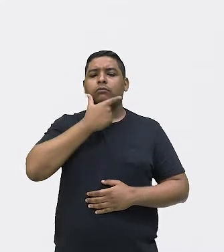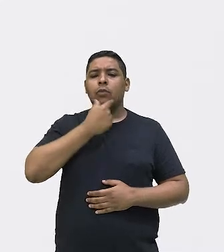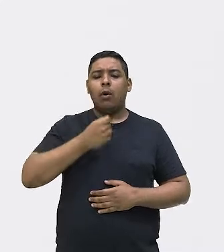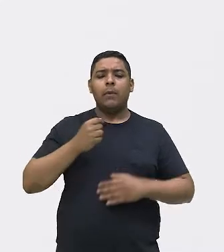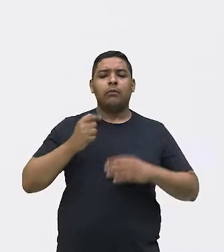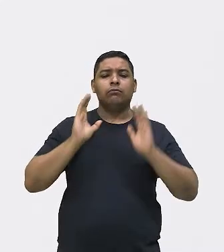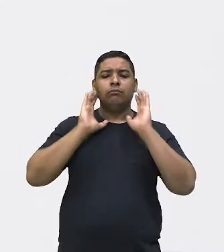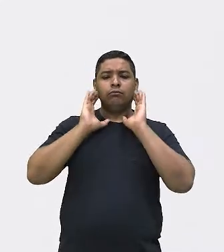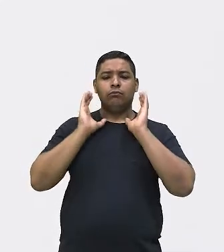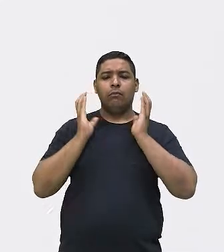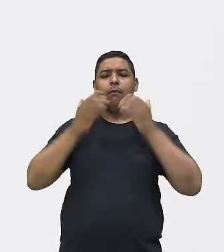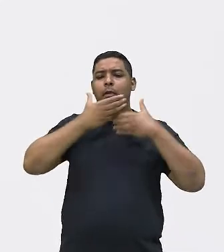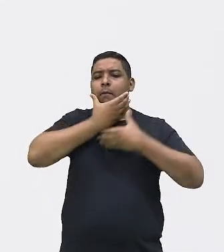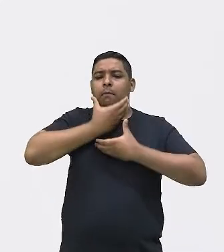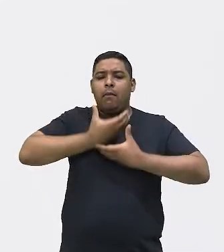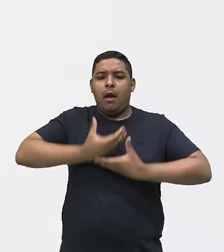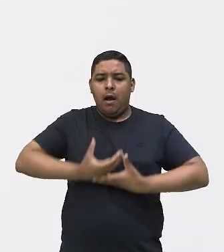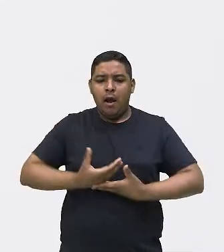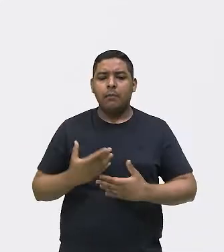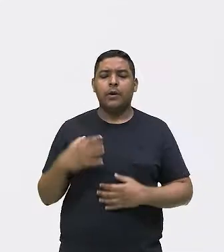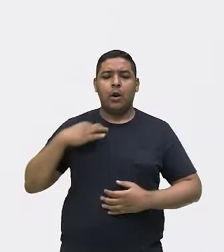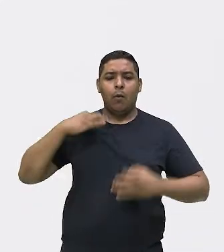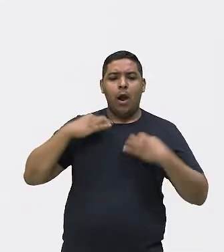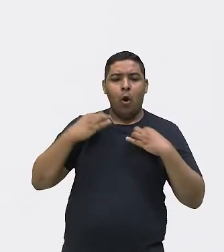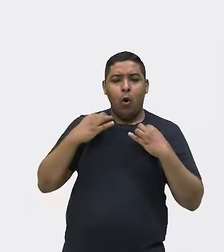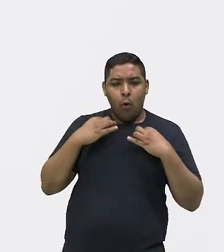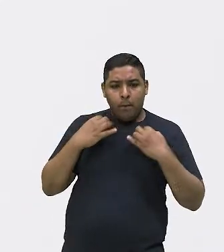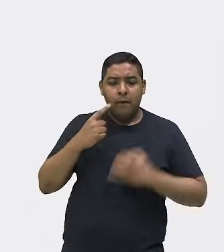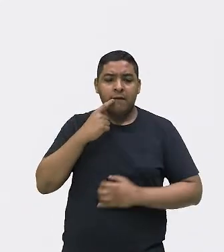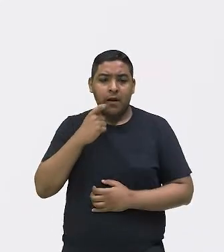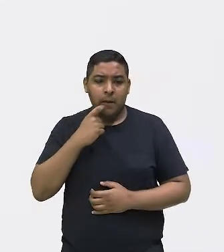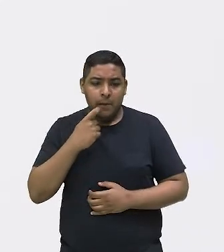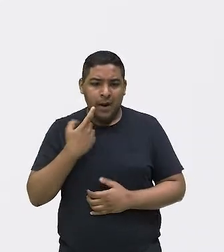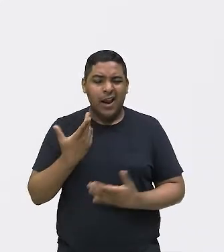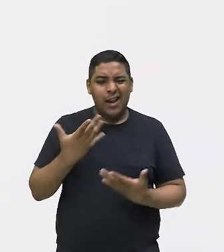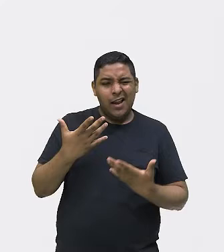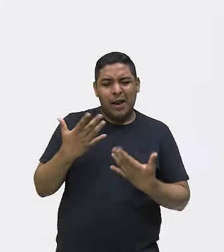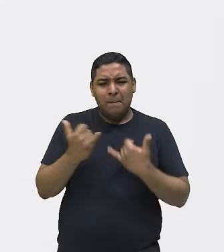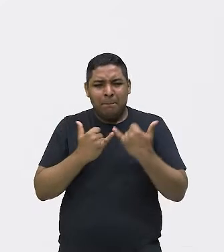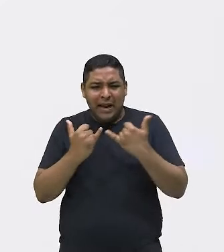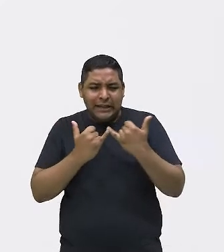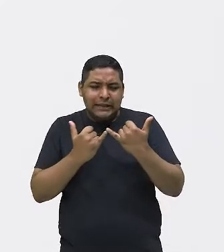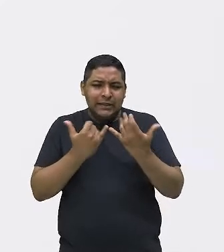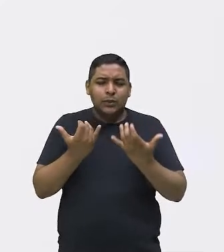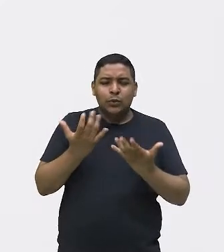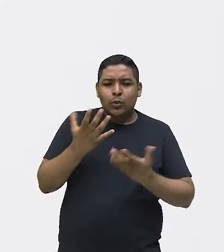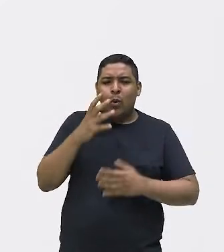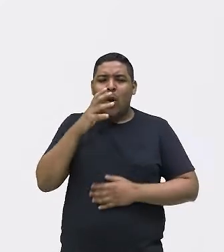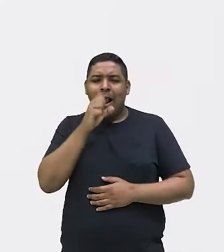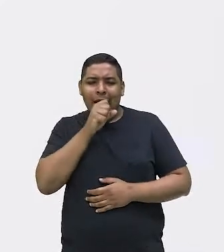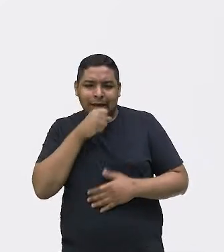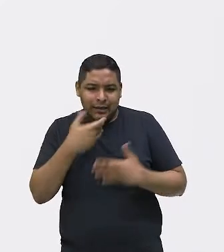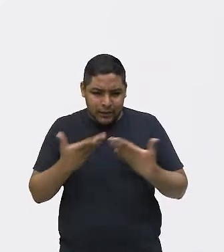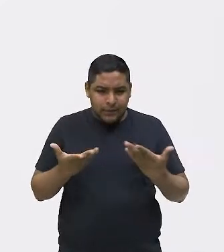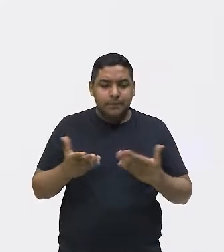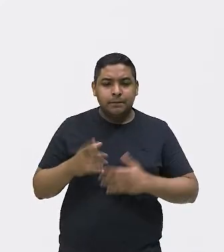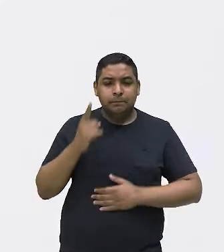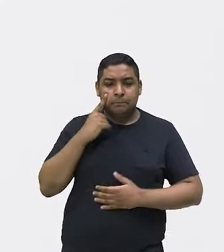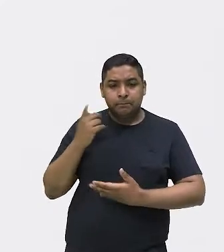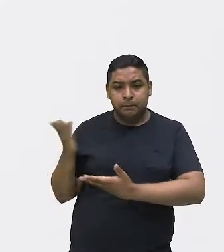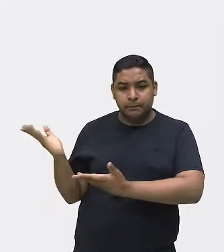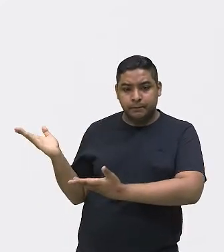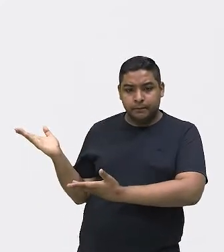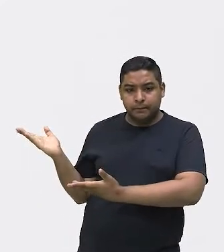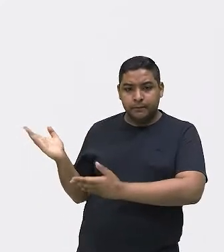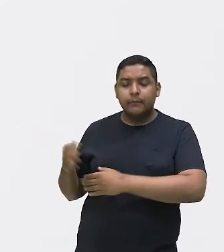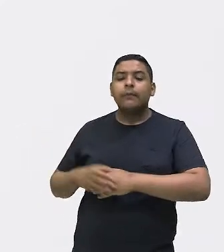aí, vestindo uma roupa vermelha, já quase meio laranjada, né? Esse é o Platão, tá? Ele está